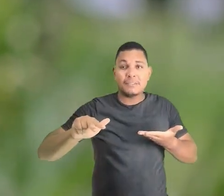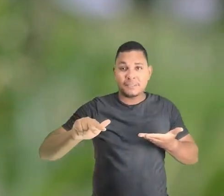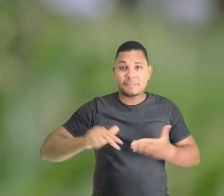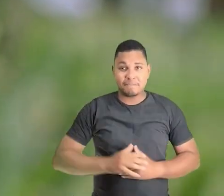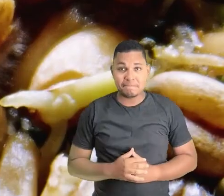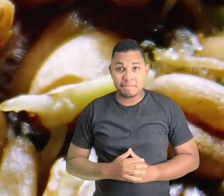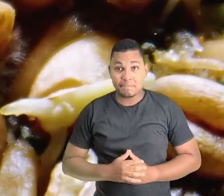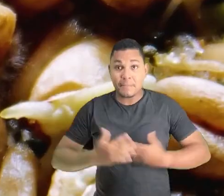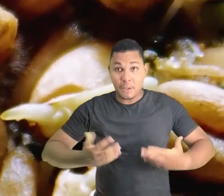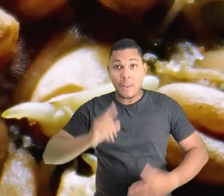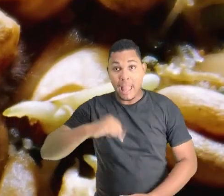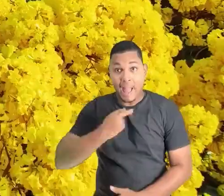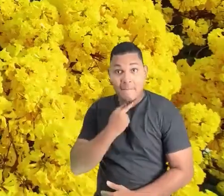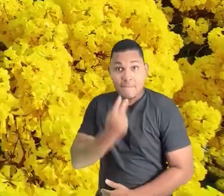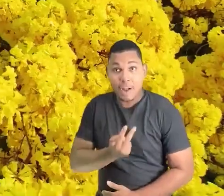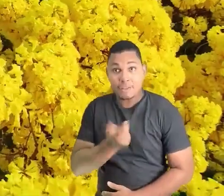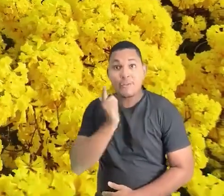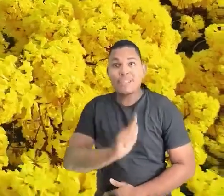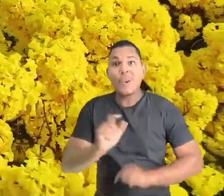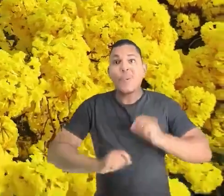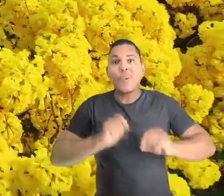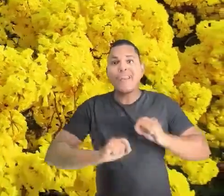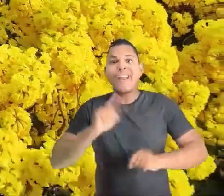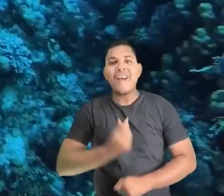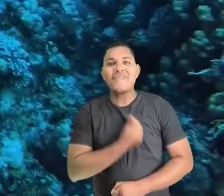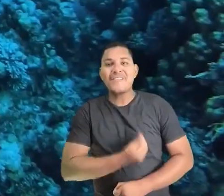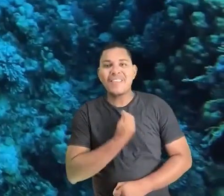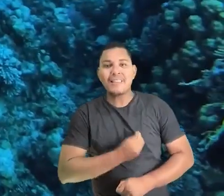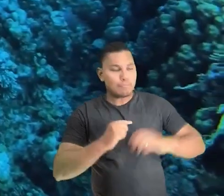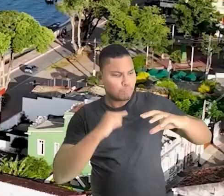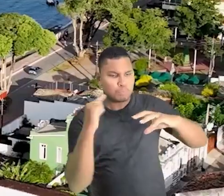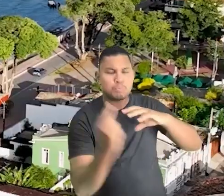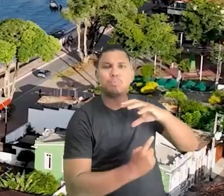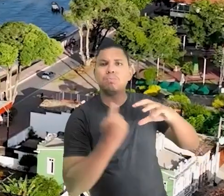Essa é a voz que gera e nutre toda a vida na terra, no mar,